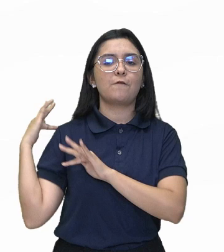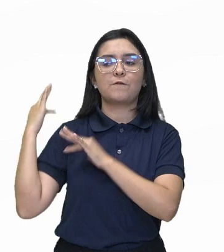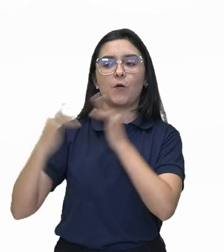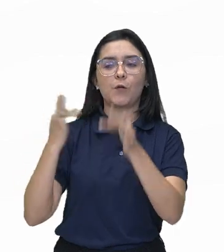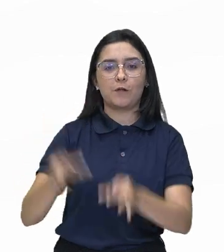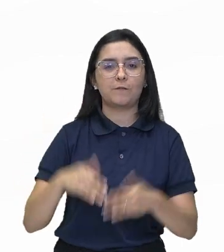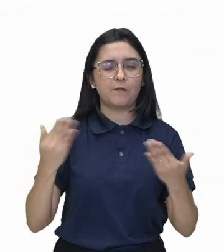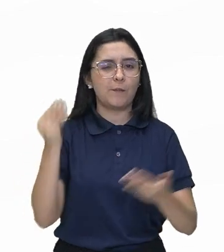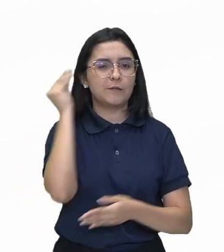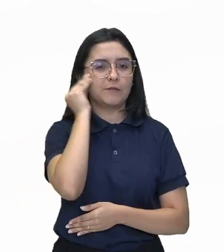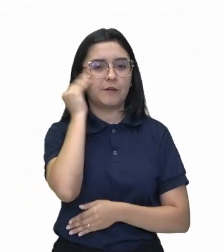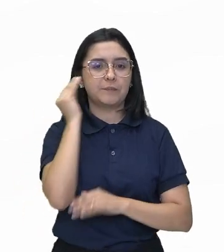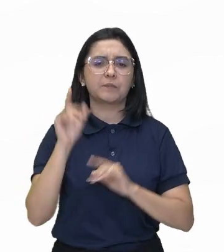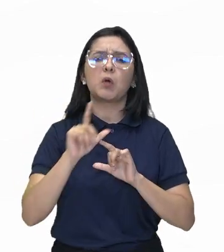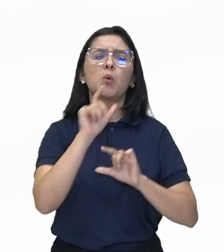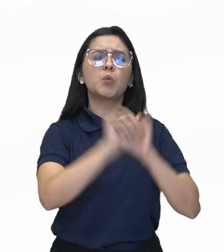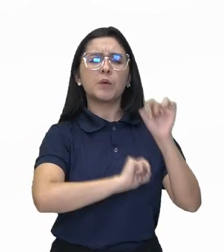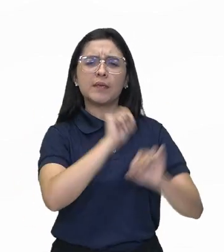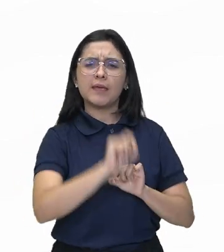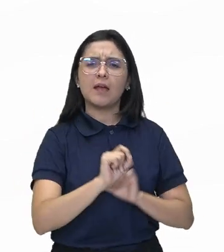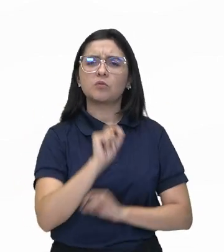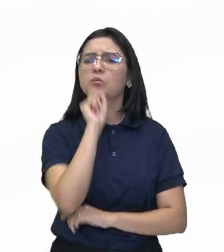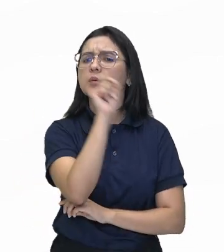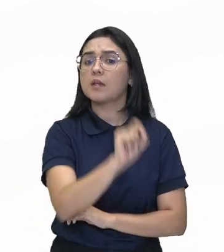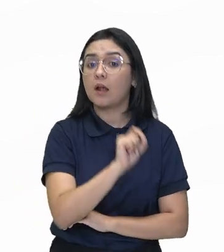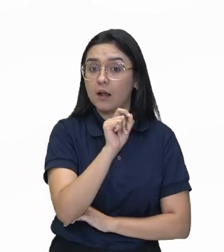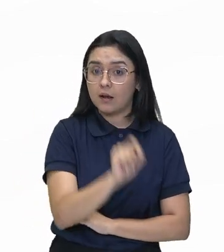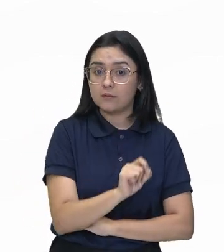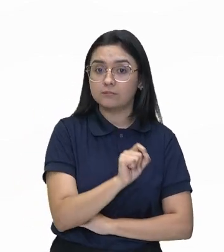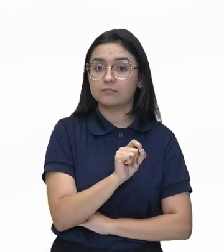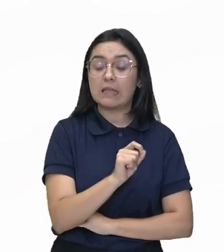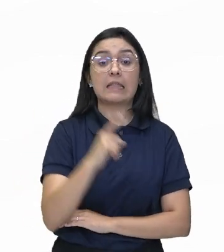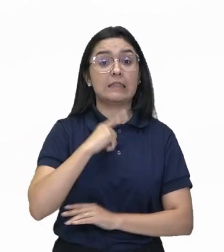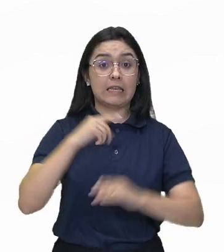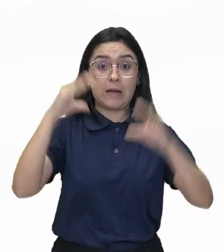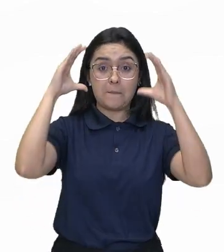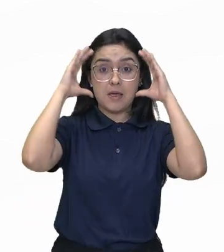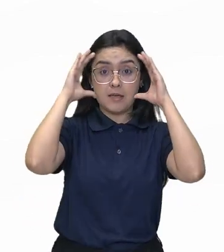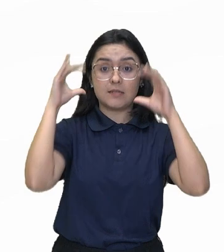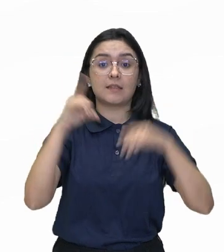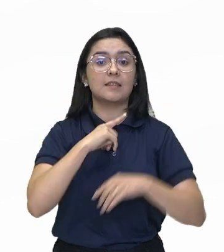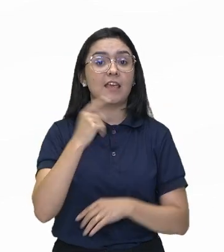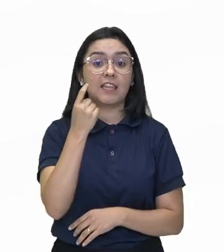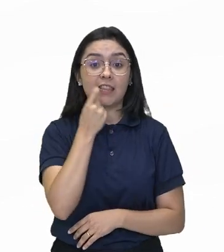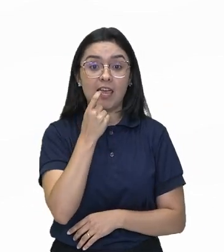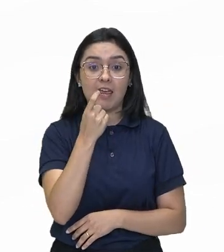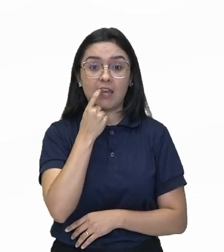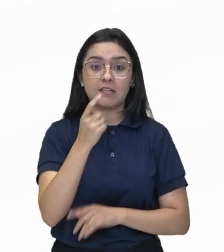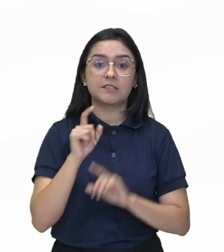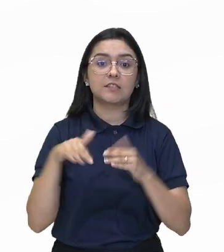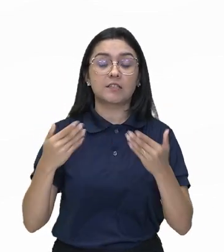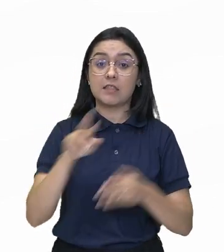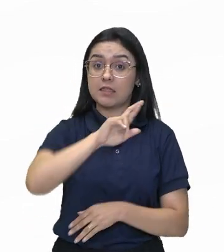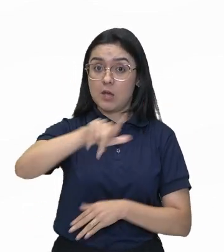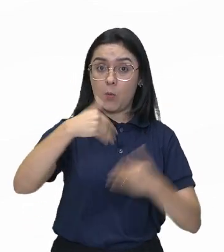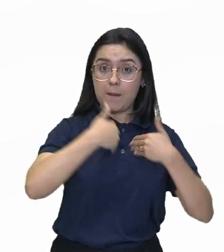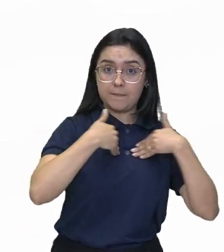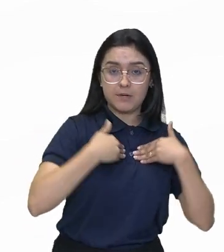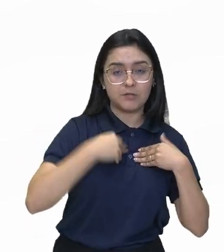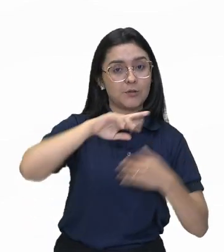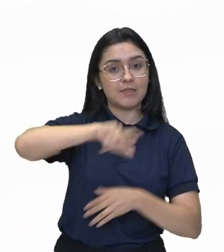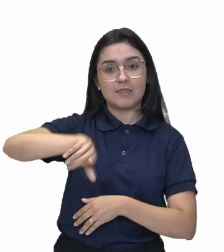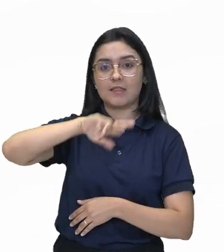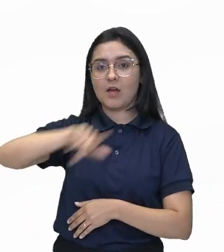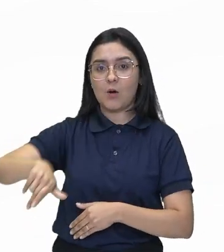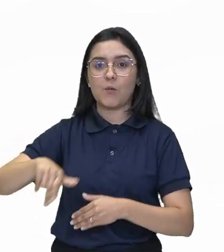uma adivinha? O que é? Tem cabeça e tem dentes, não é